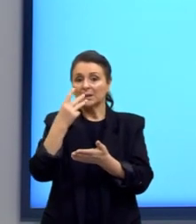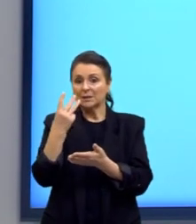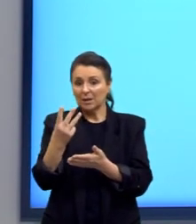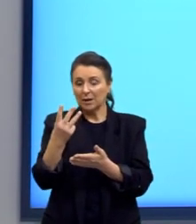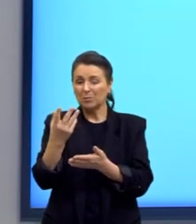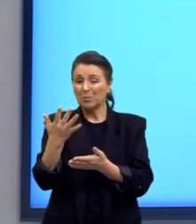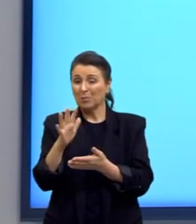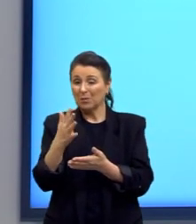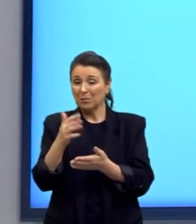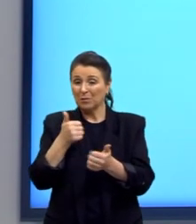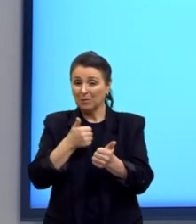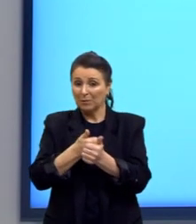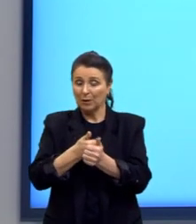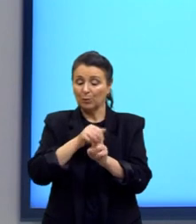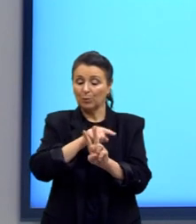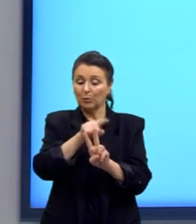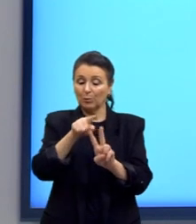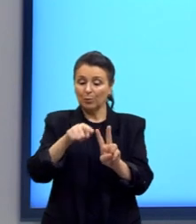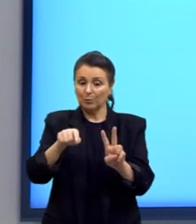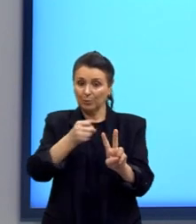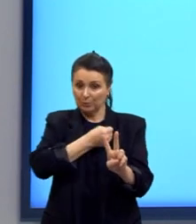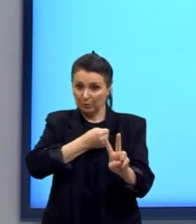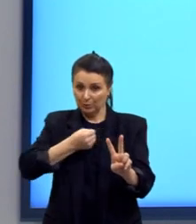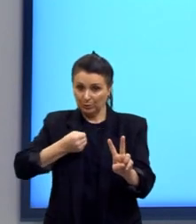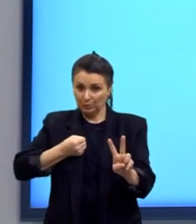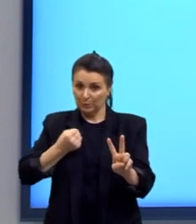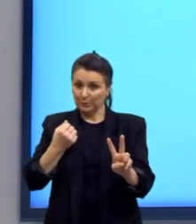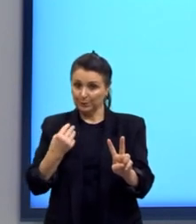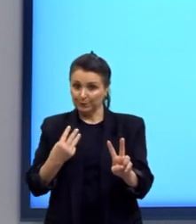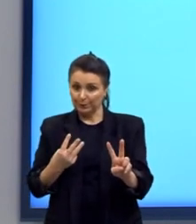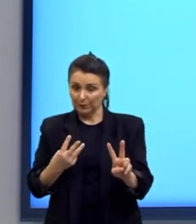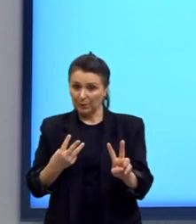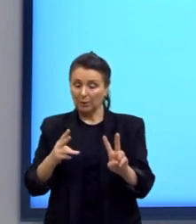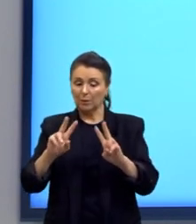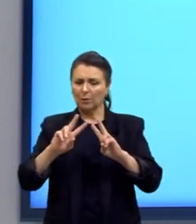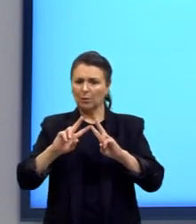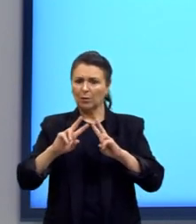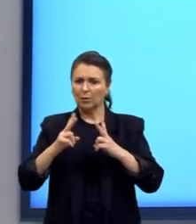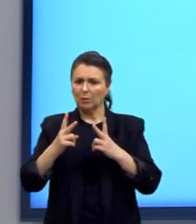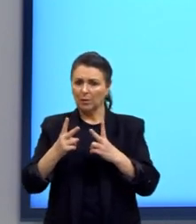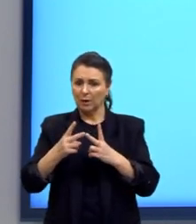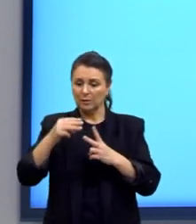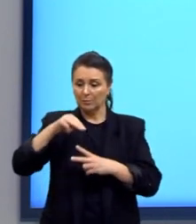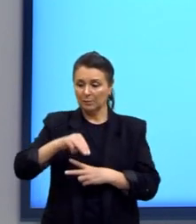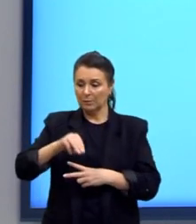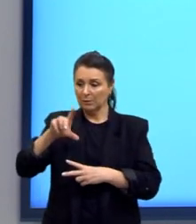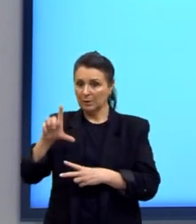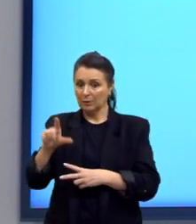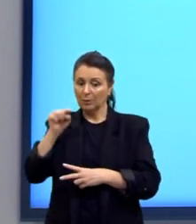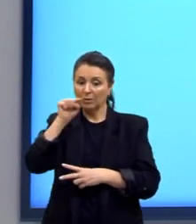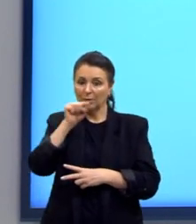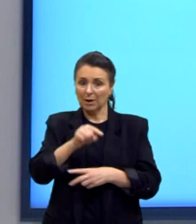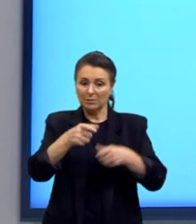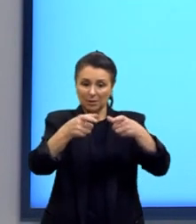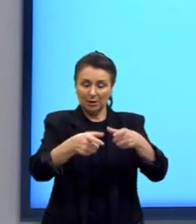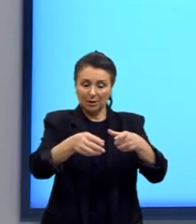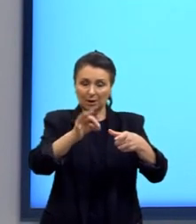como aproximação para pe Qual é a capacidade volumétrica em mililitro dessa Caneca